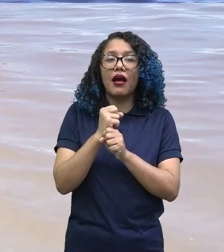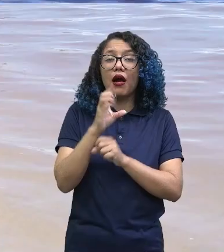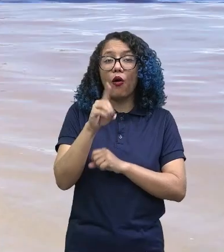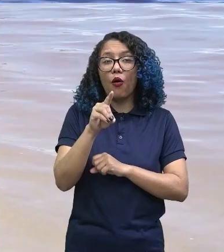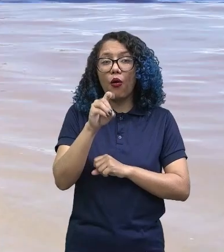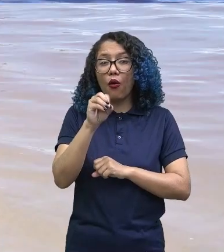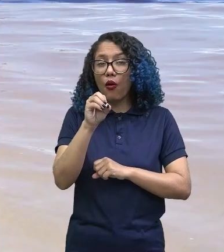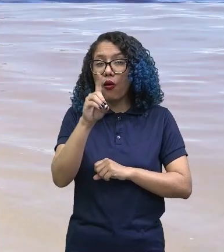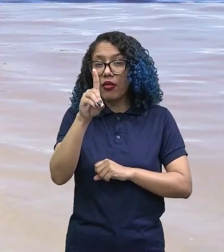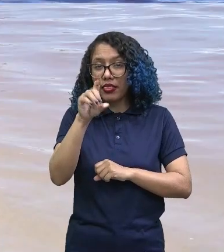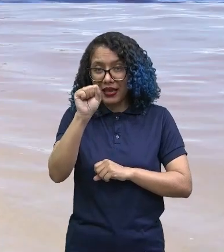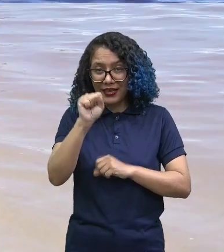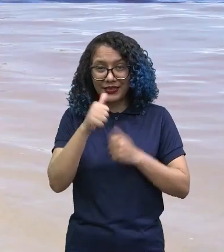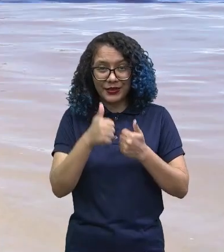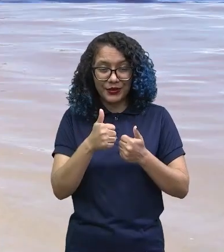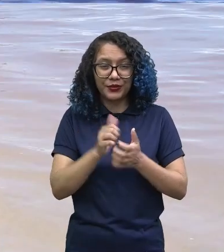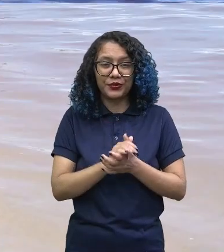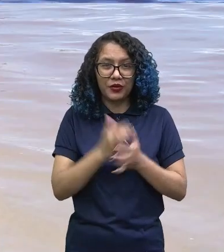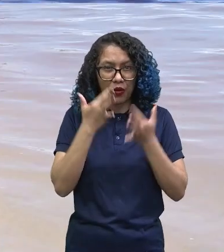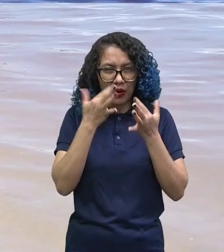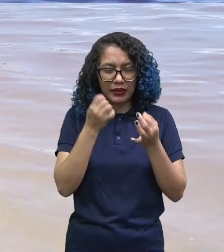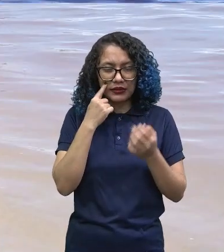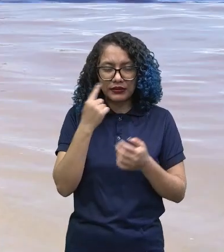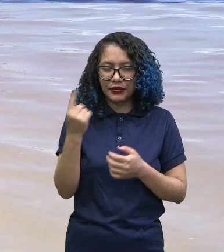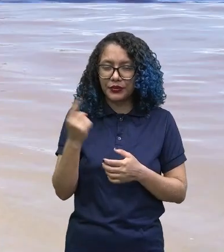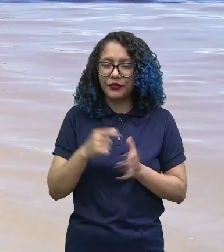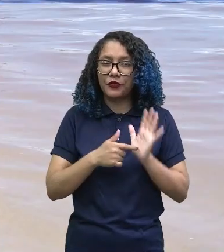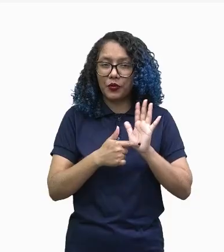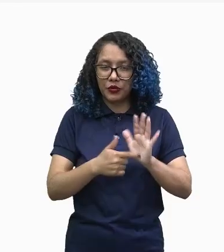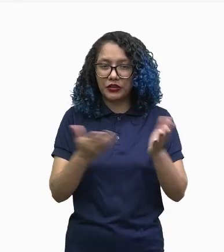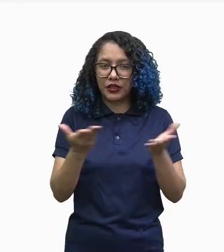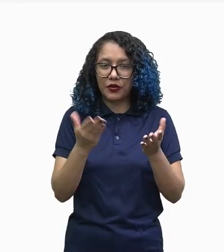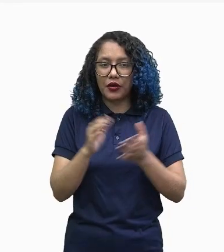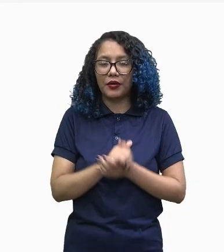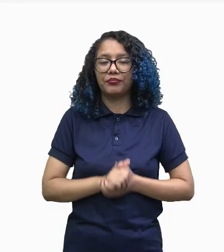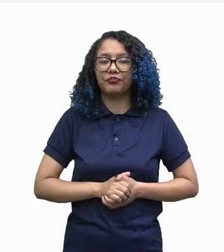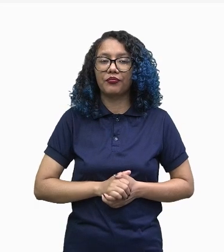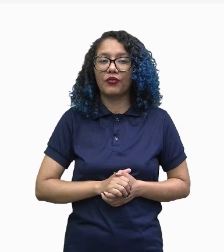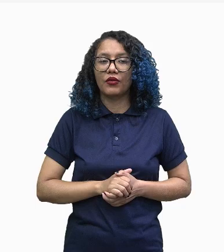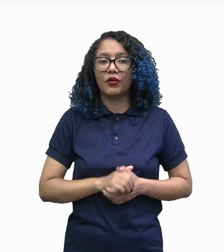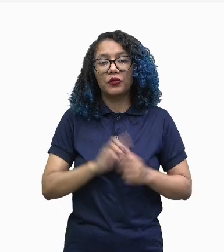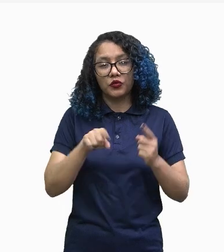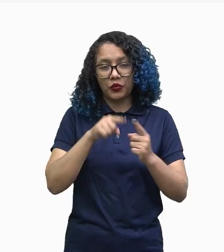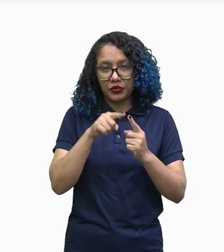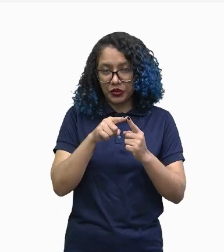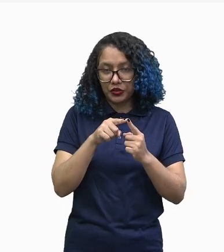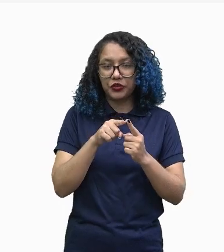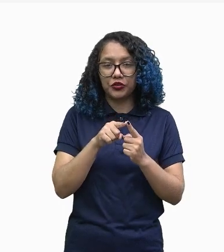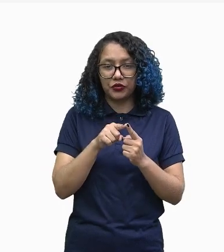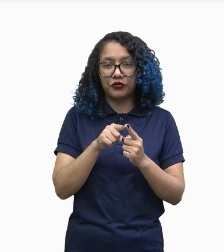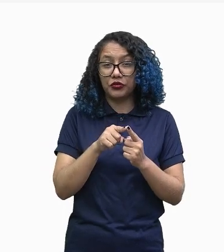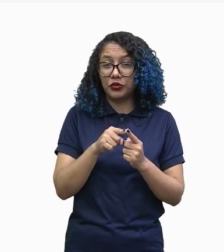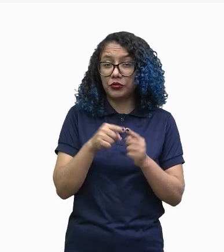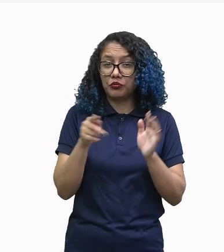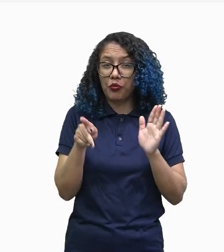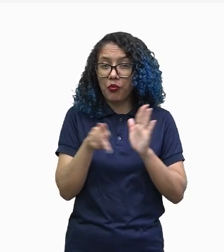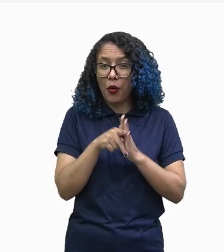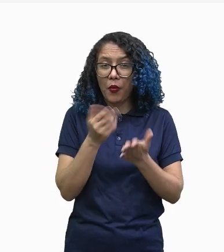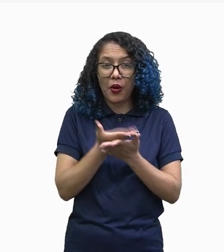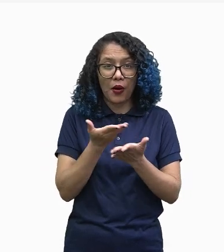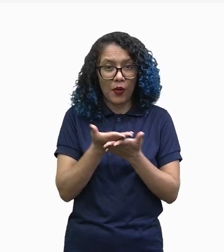com relação às IFAs. Então, observem aí os objetos, né, os objetivos, melhor dizendo, que serão trabalhados na aula de hoje,